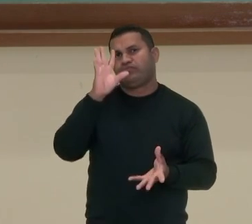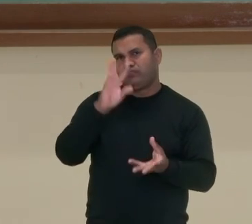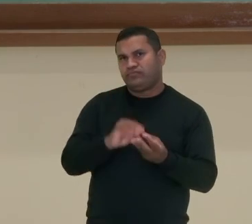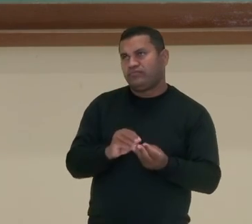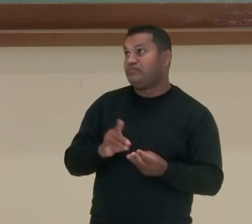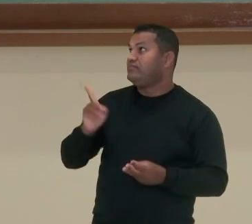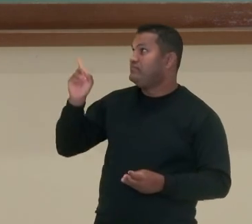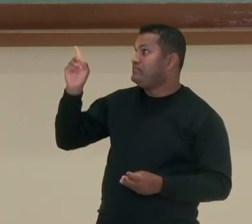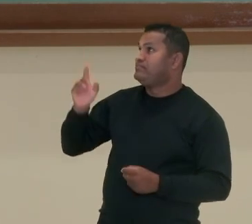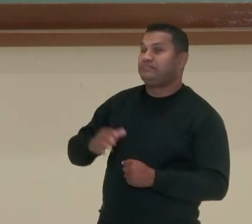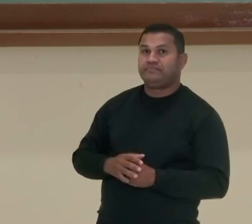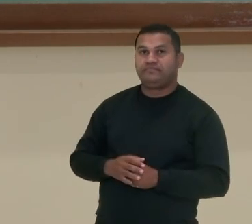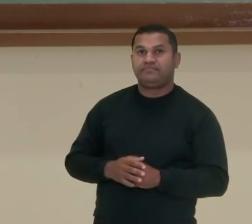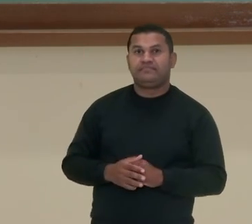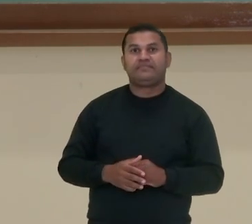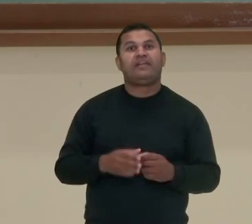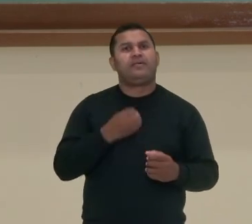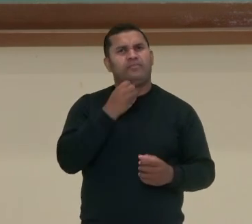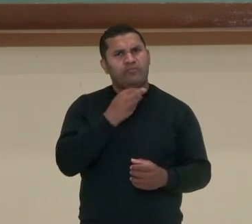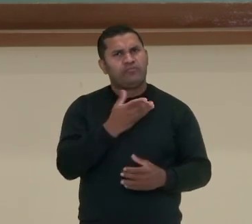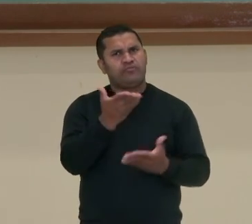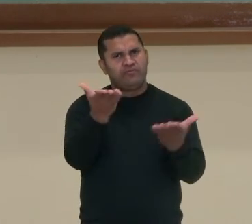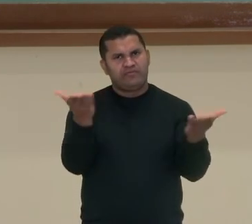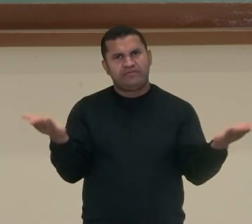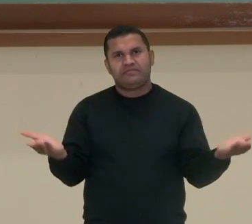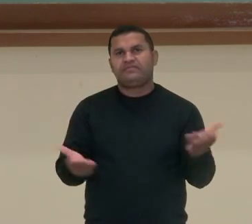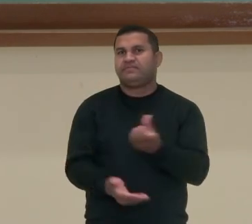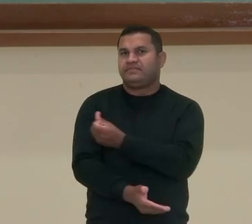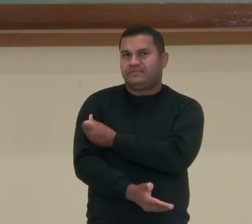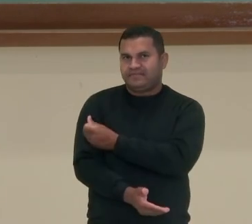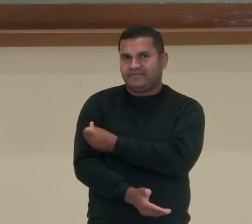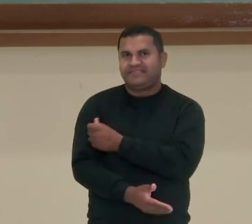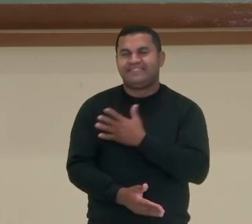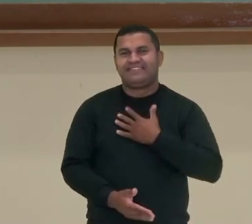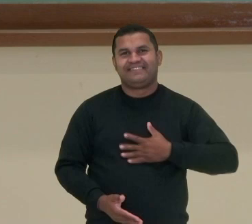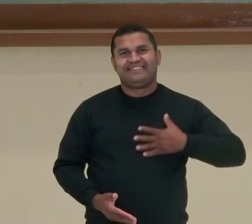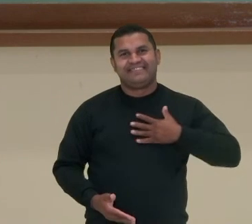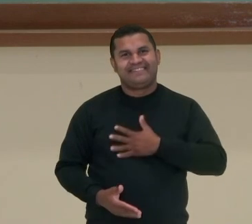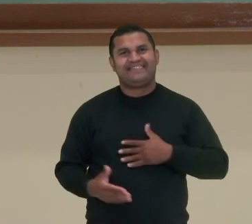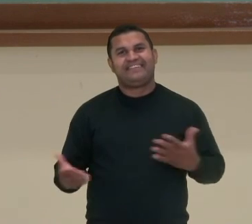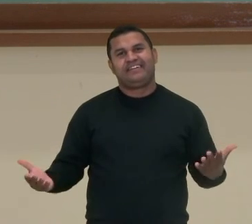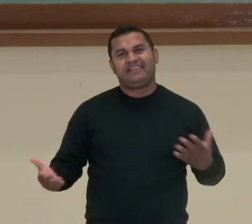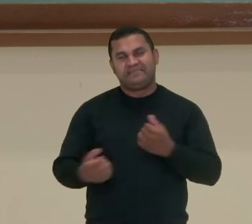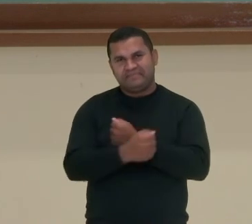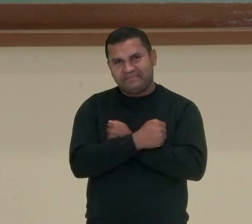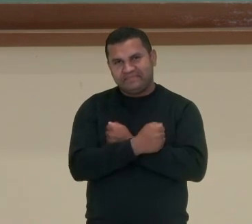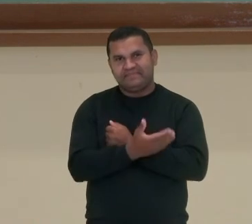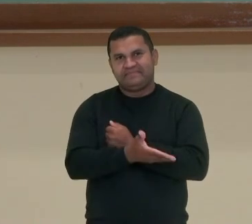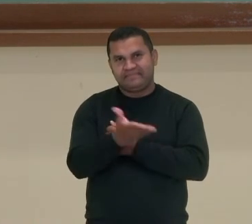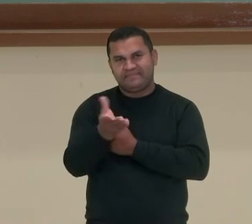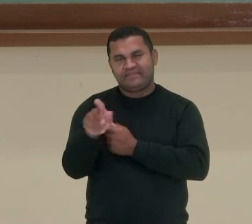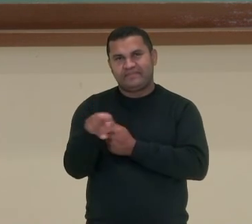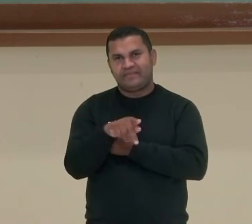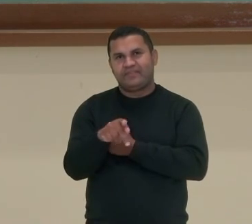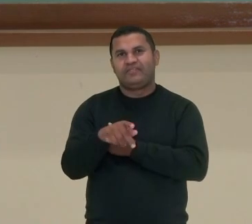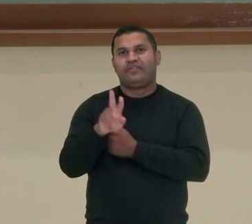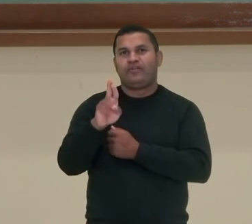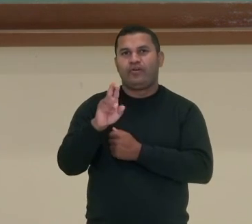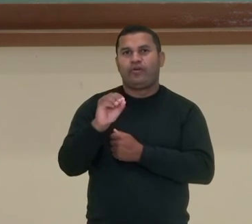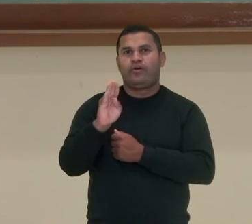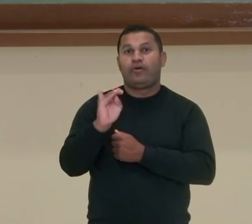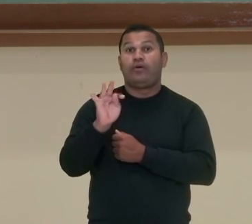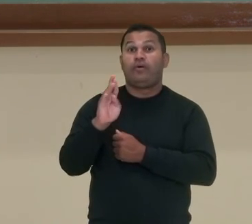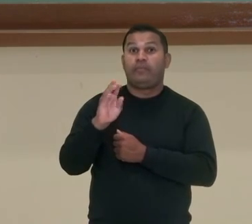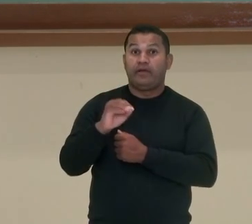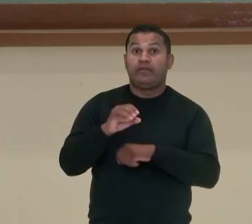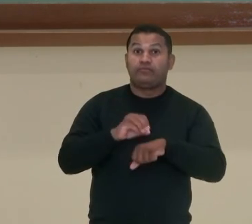e galera do sexto ano, só agradecimento a todos vocês. Aquele abração pro professor Roberto. Olha, ficaram umas dicas